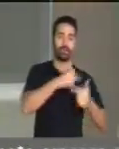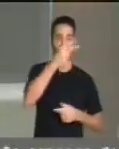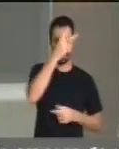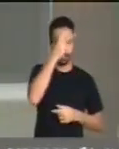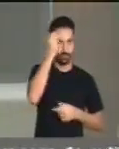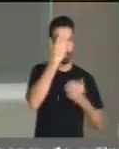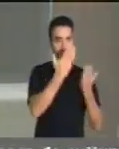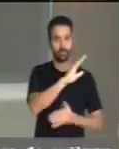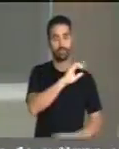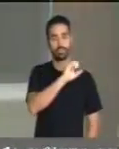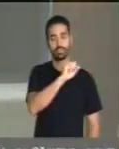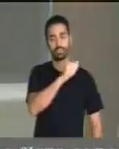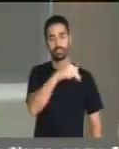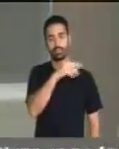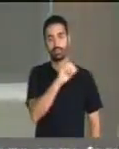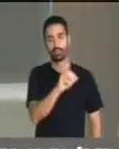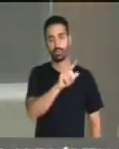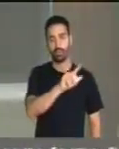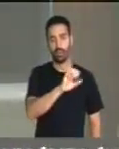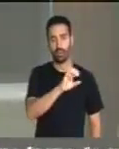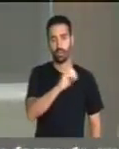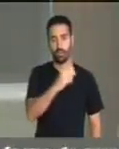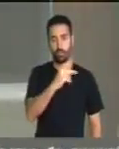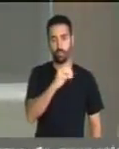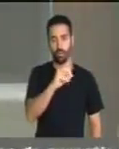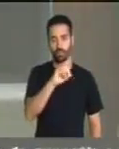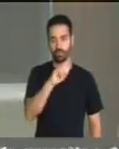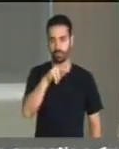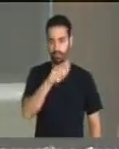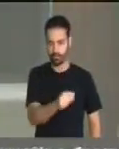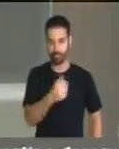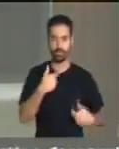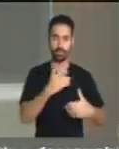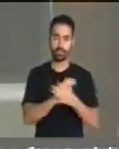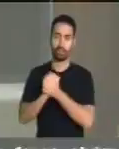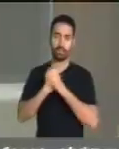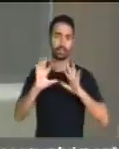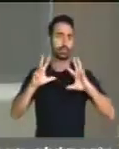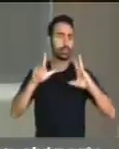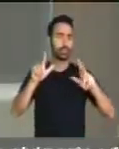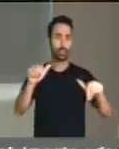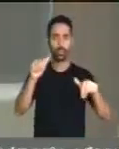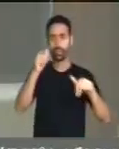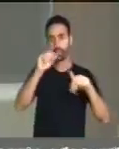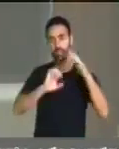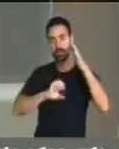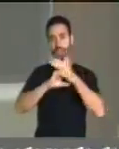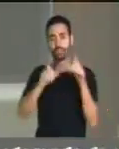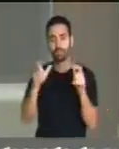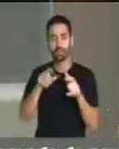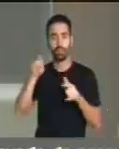eleito de Santa Leopoldina. Em seu nome, cumprimentar todos os micro e pequenos empreendedores do Estado do Espírito Santo. Muito obrigado, um abraço a todos.